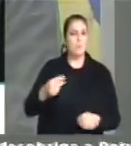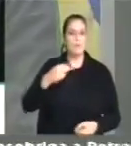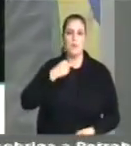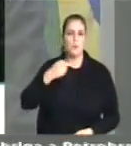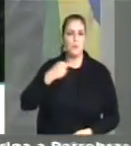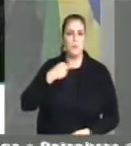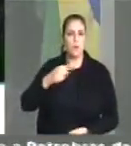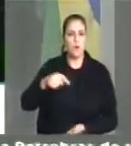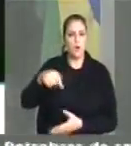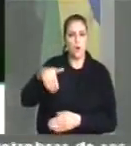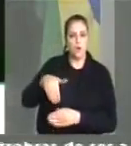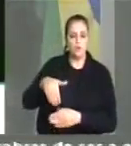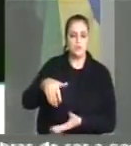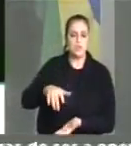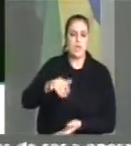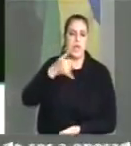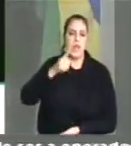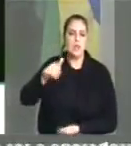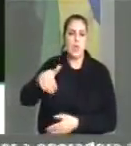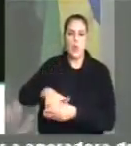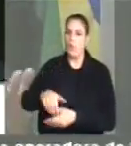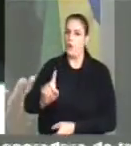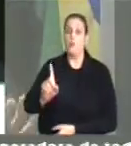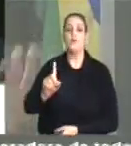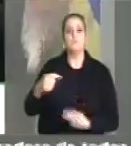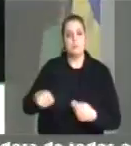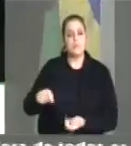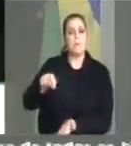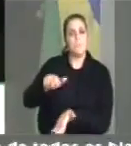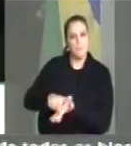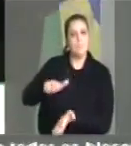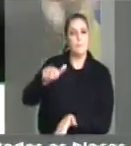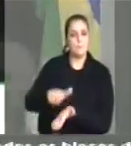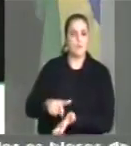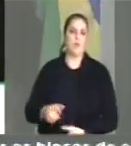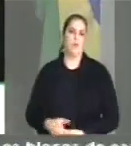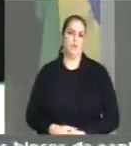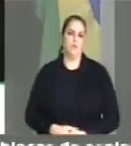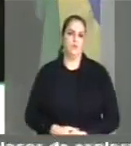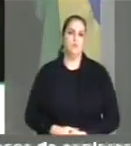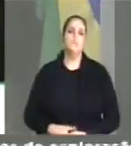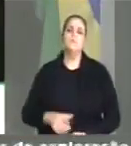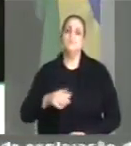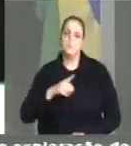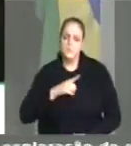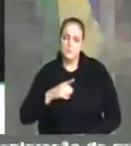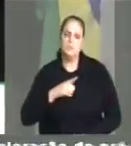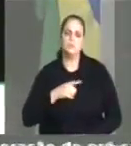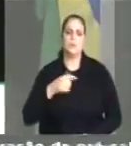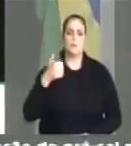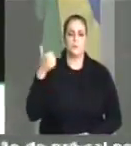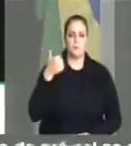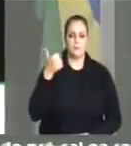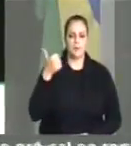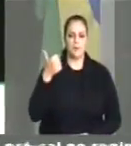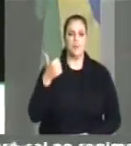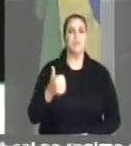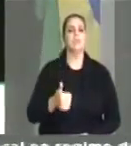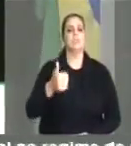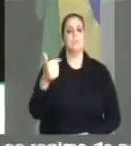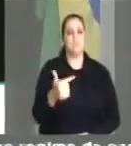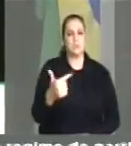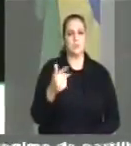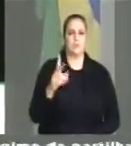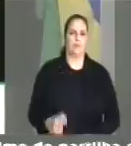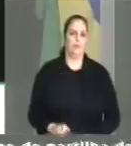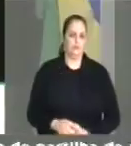Na votação manual, meu caro Digênio, tinha a segunda e a terceira chamada. A primeira,